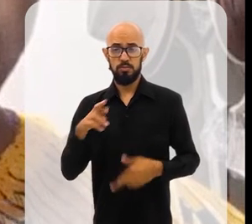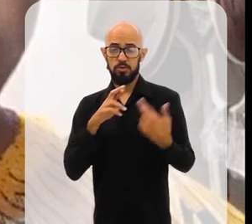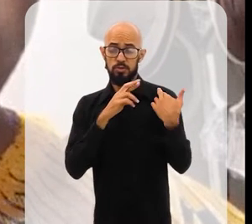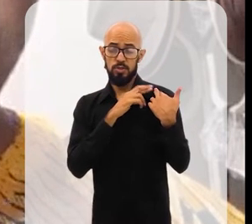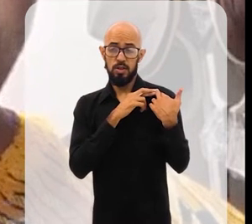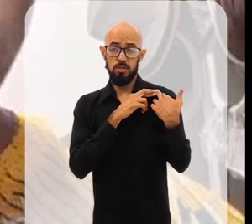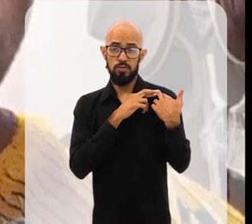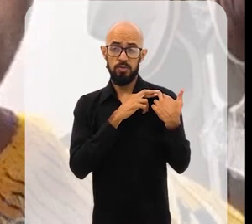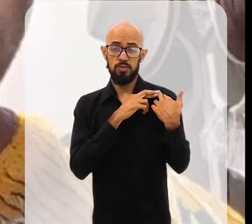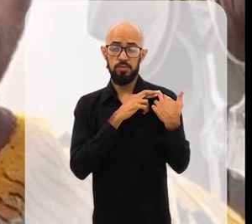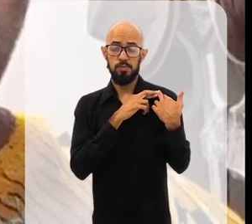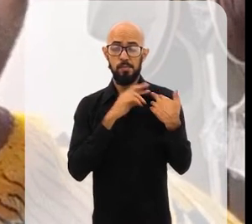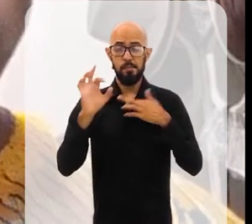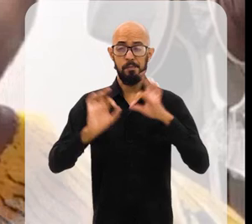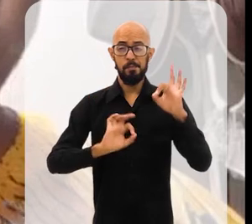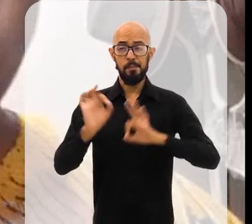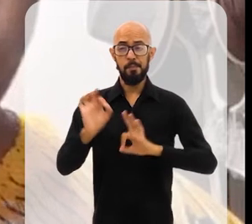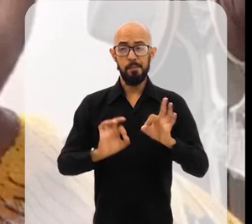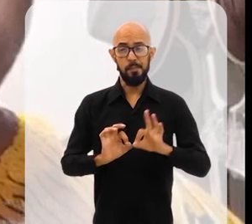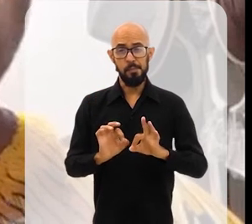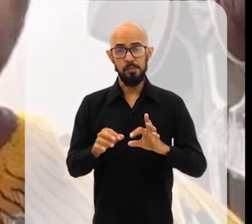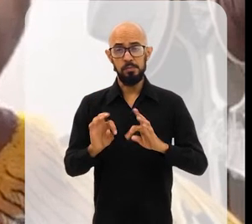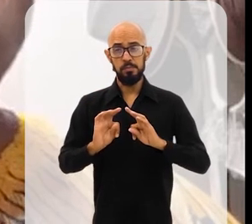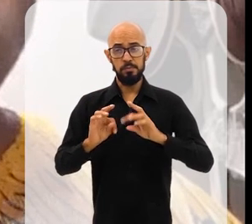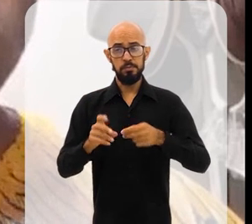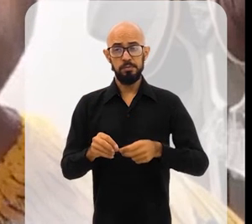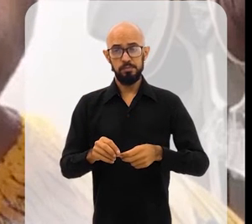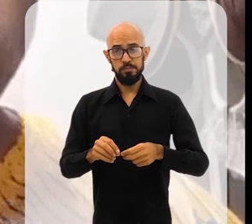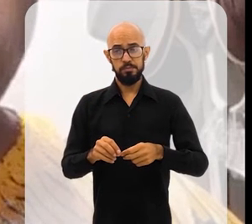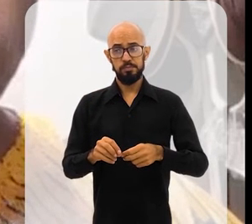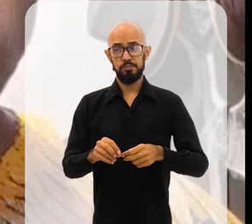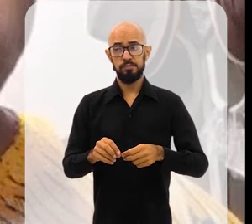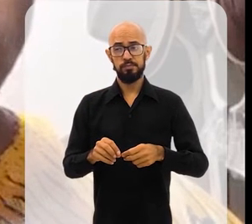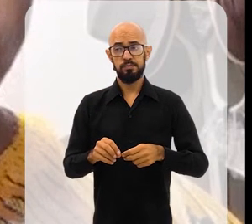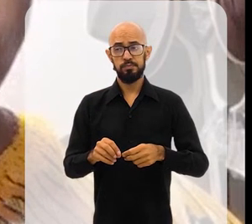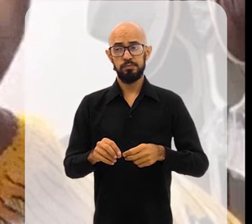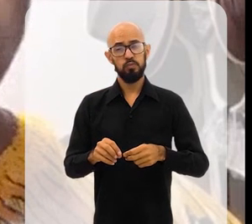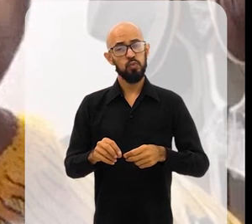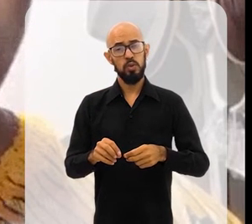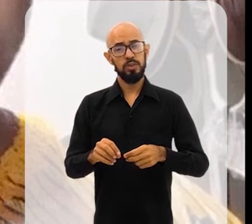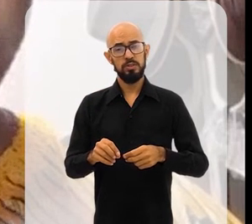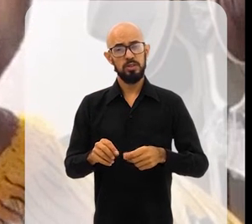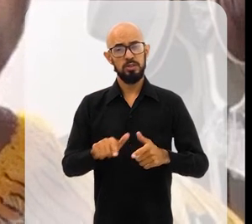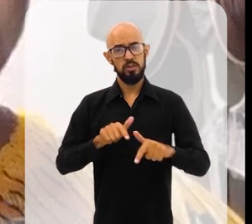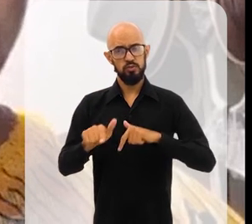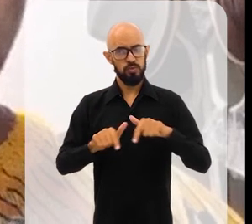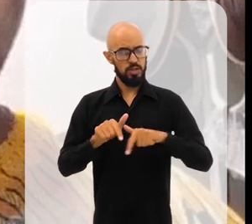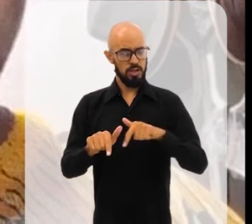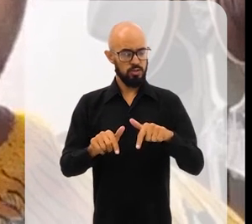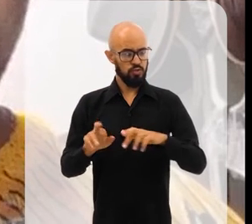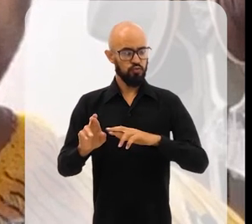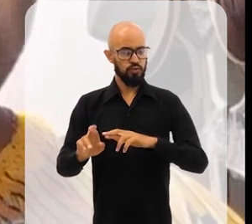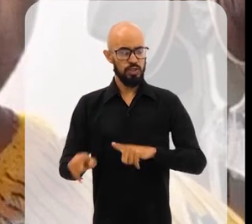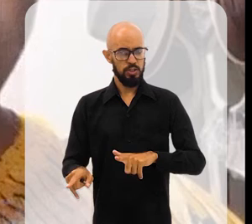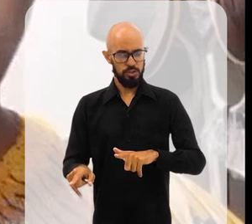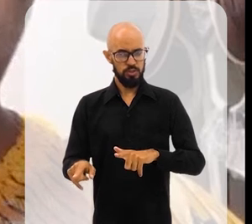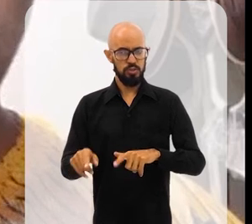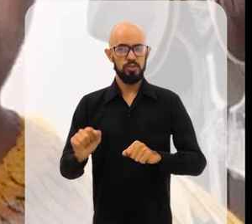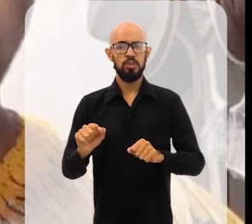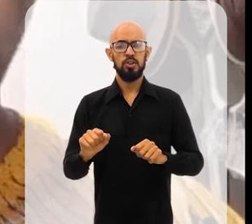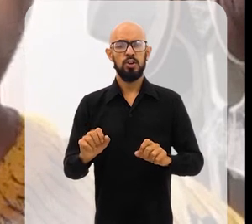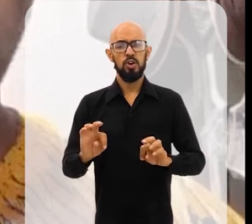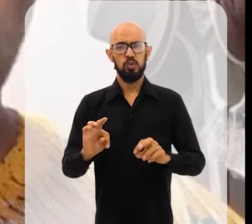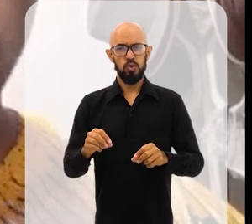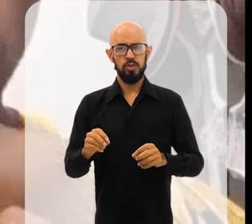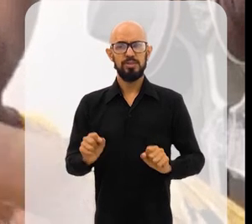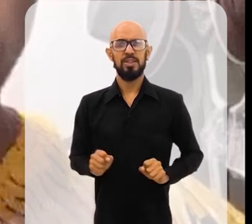professora responsável por organizar todas as efemérides da escola, né? Todas